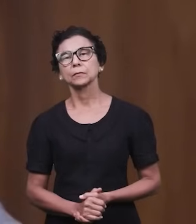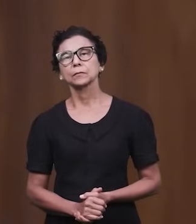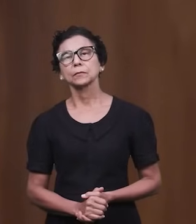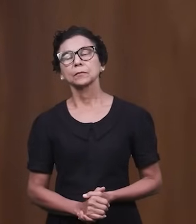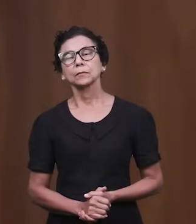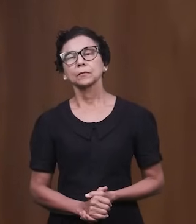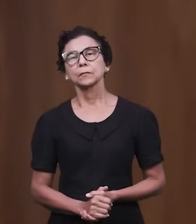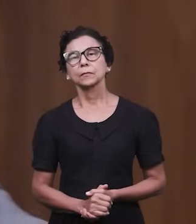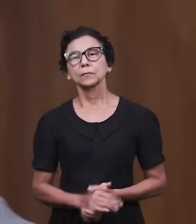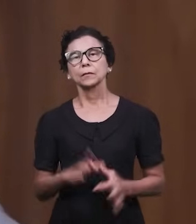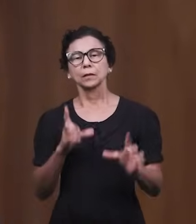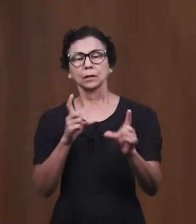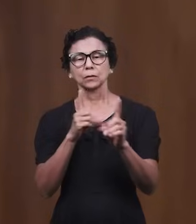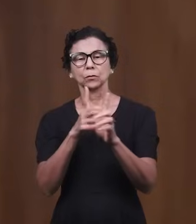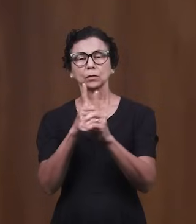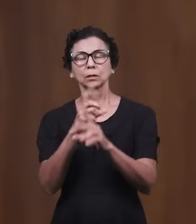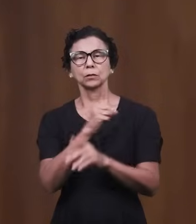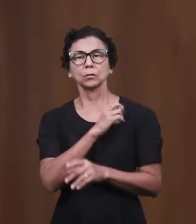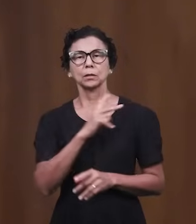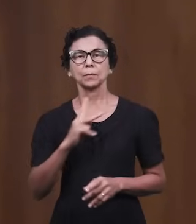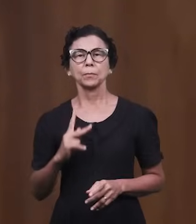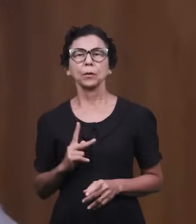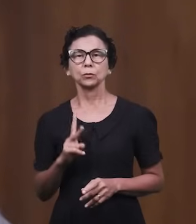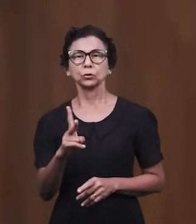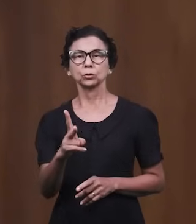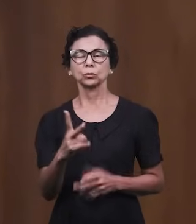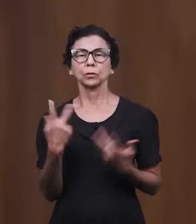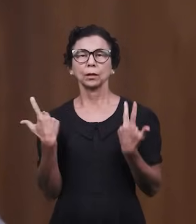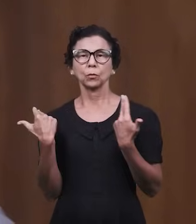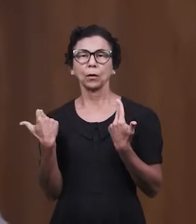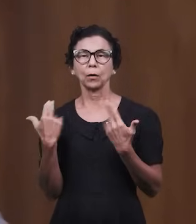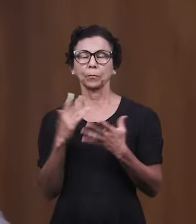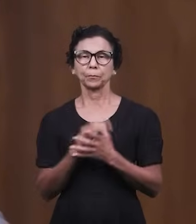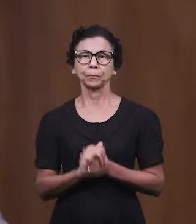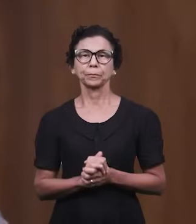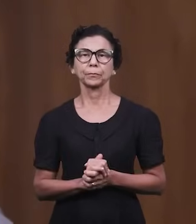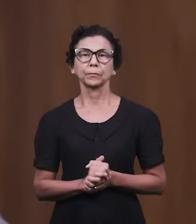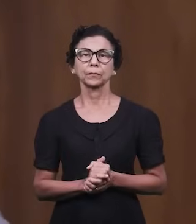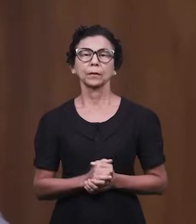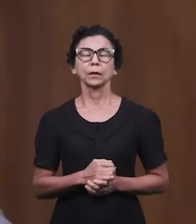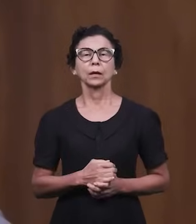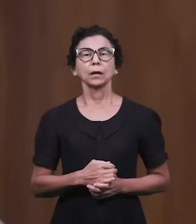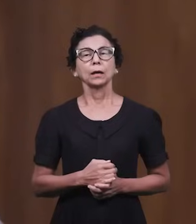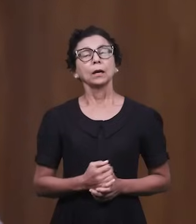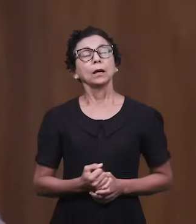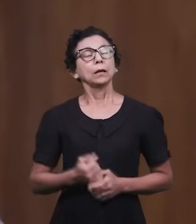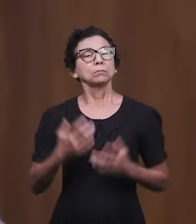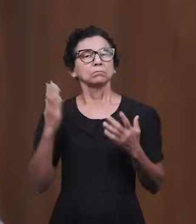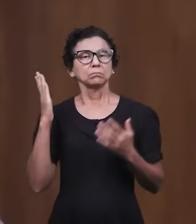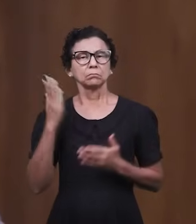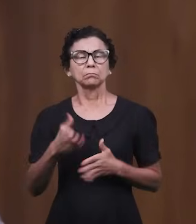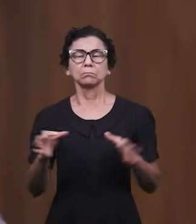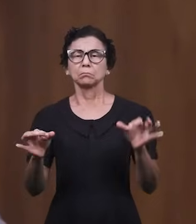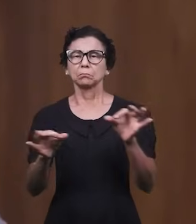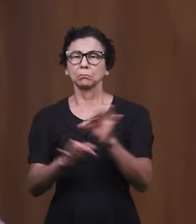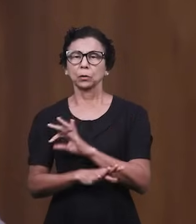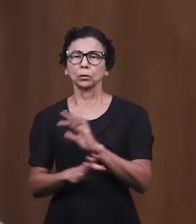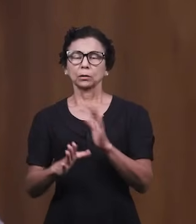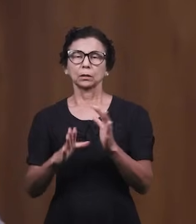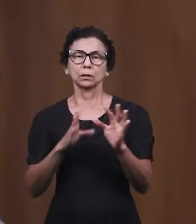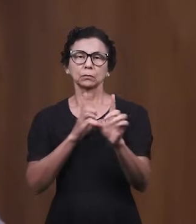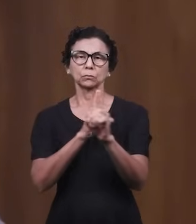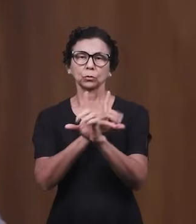de consolidar a doutrina apostólica? Primeiro, que a doutrina foi estabelecida. Ela é única e ela é completa. E